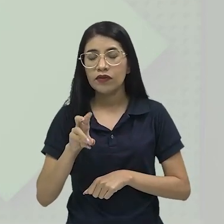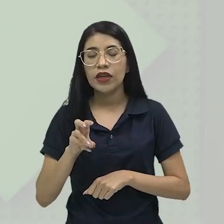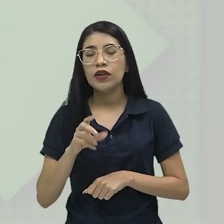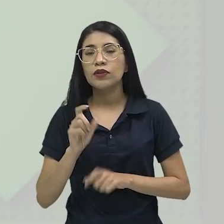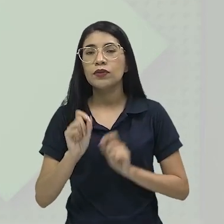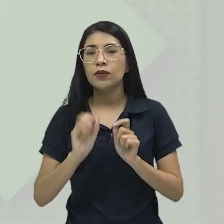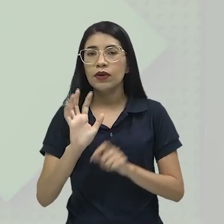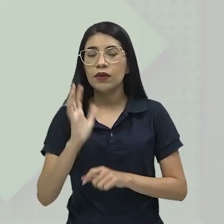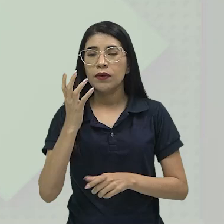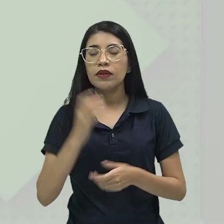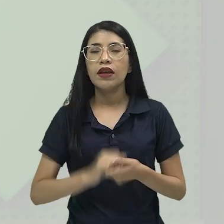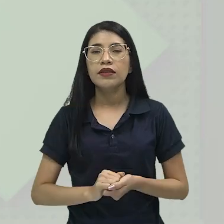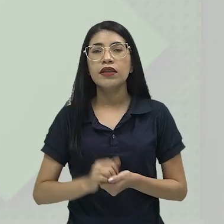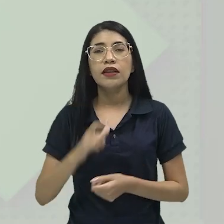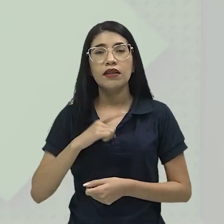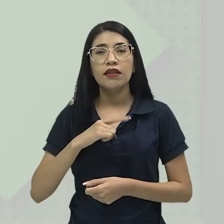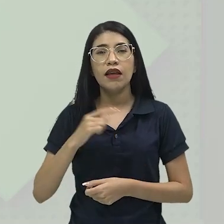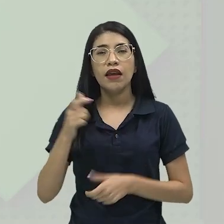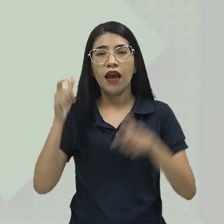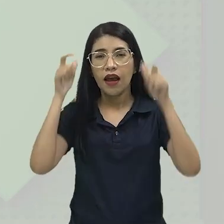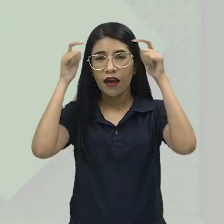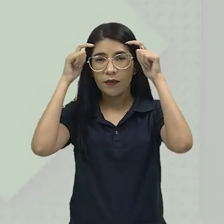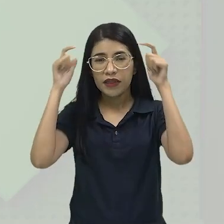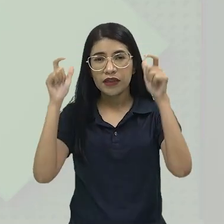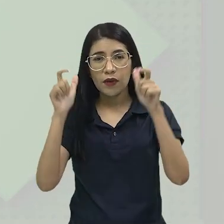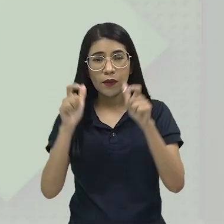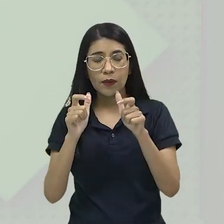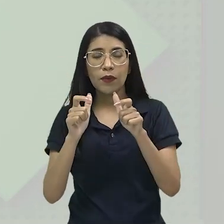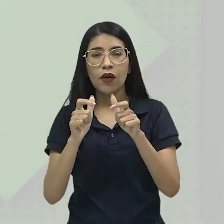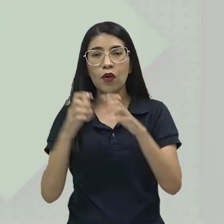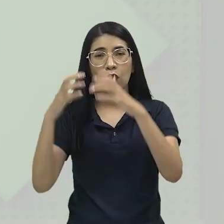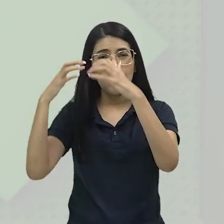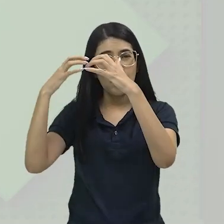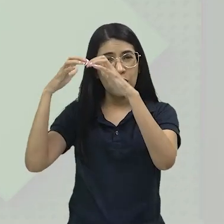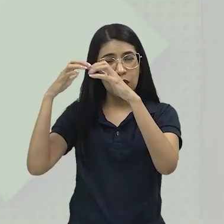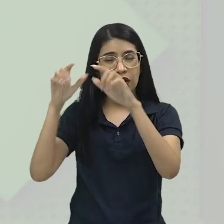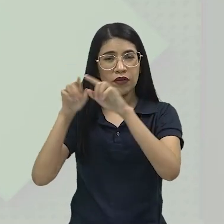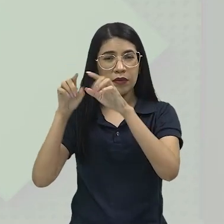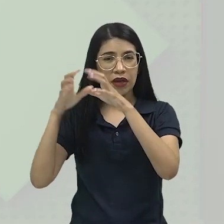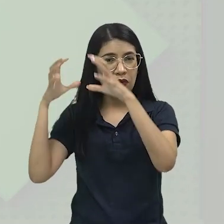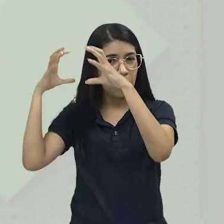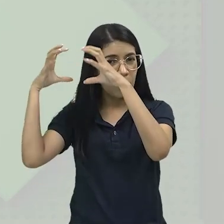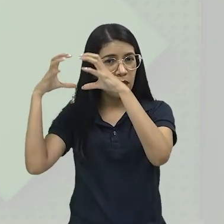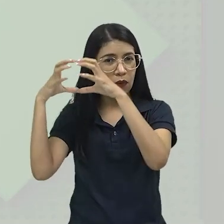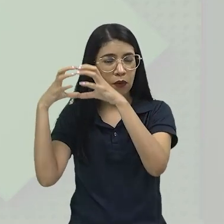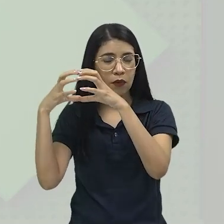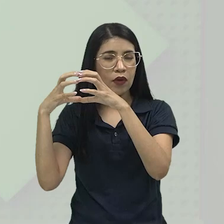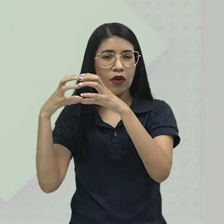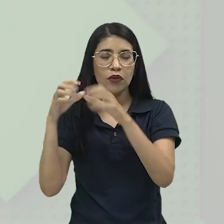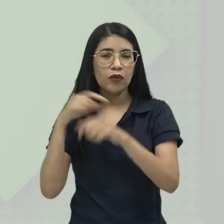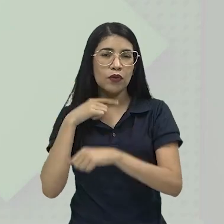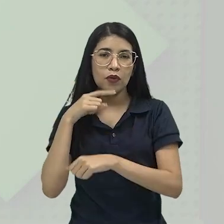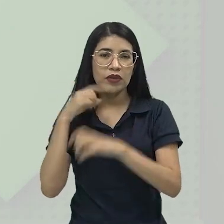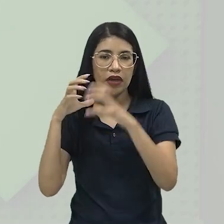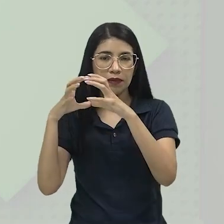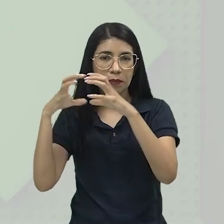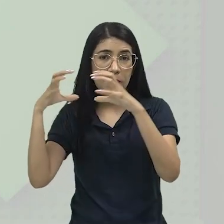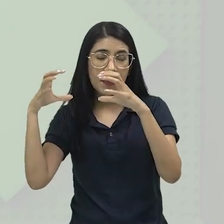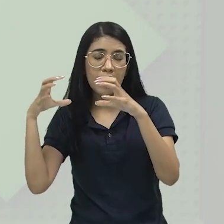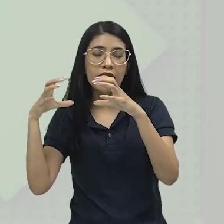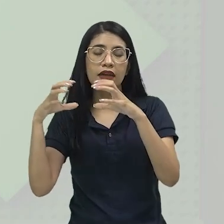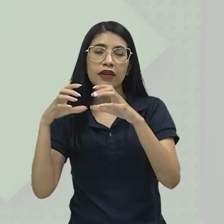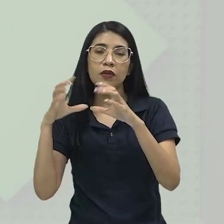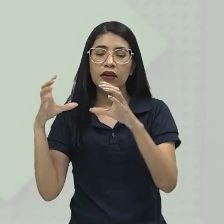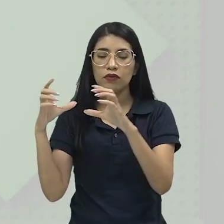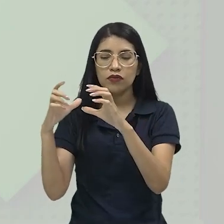ali, né, o problema da microcefalia, que é quando o cérebro e o crânio não se desenvolvem bem, né? Então fica ali com um